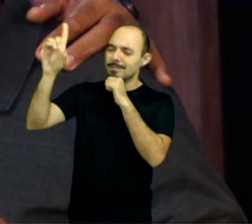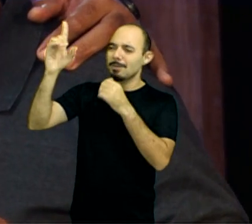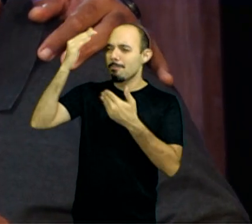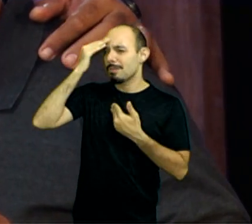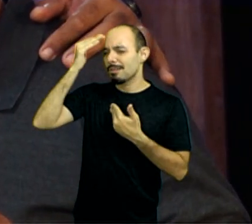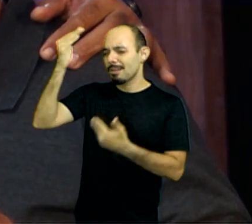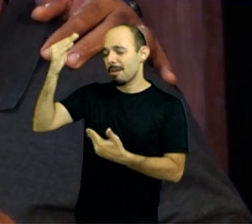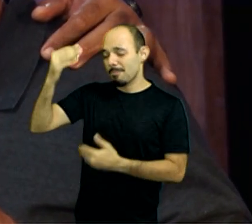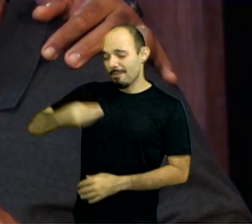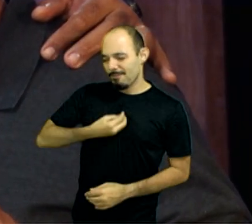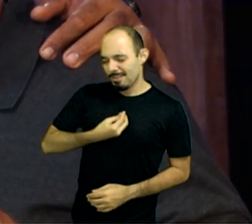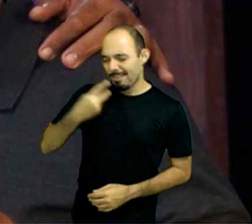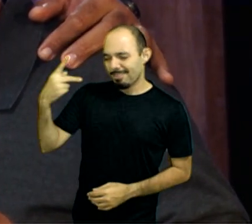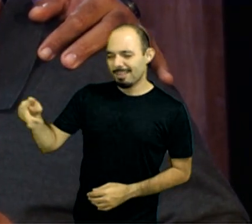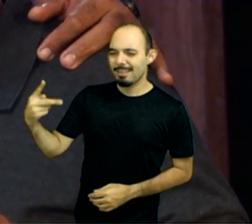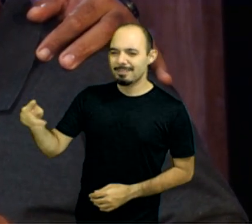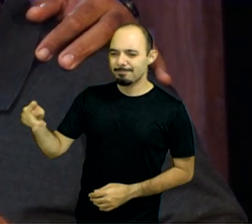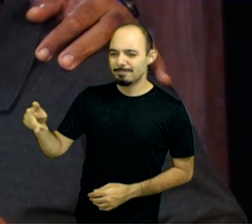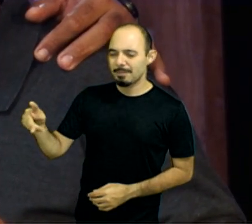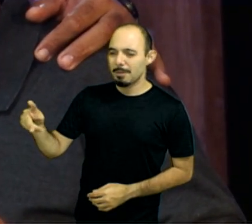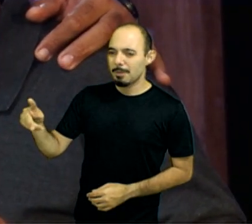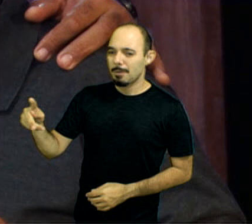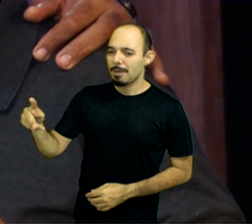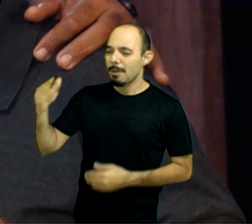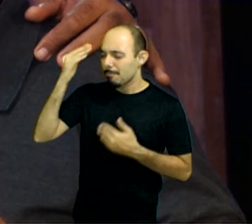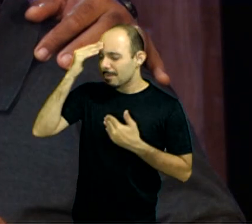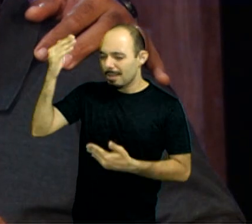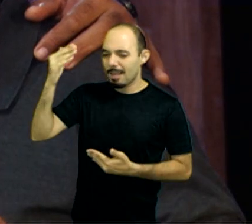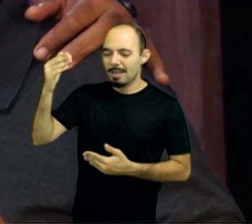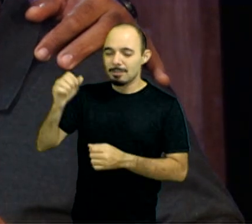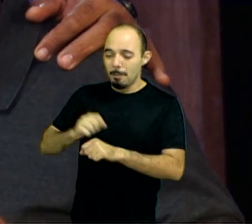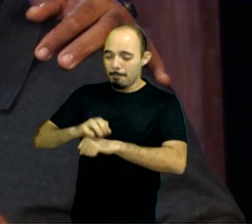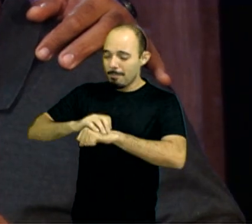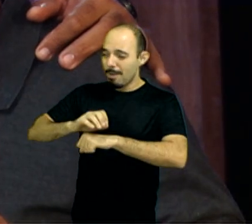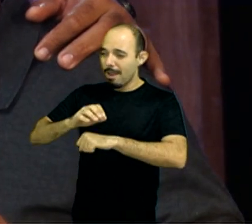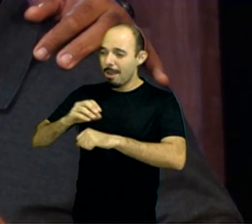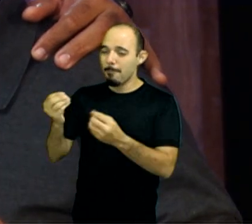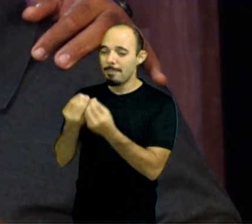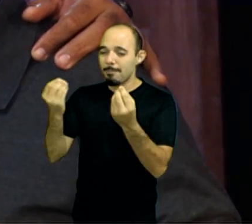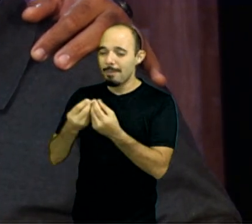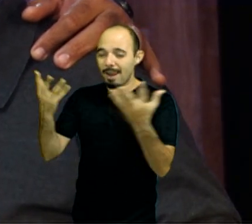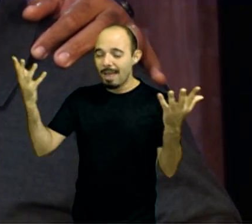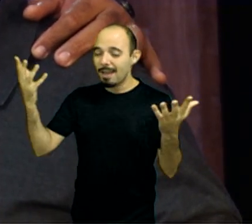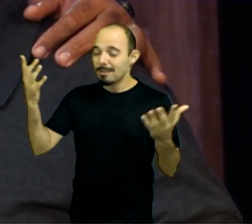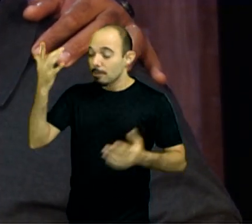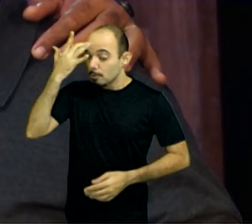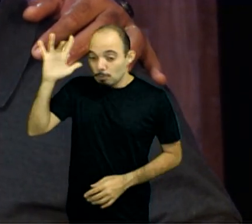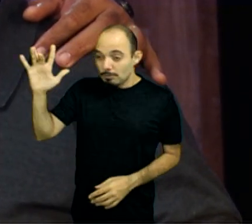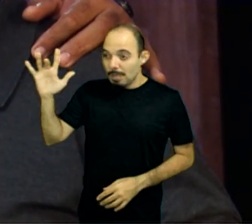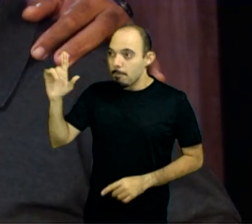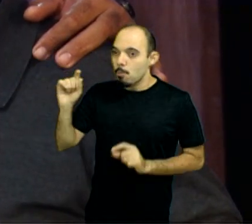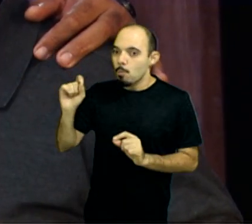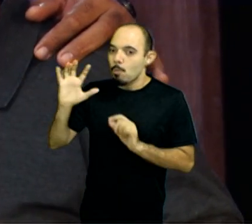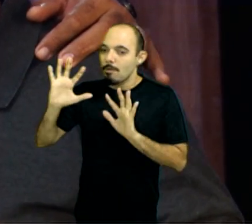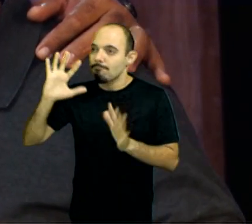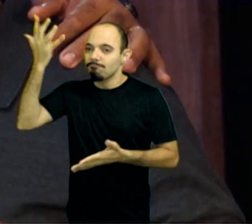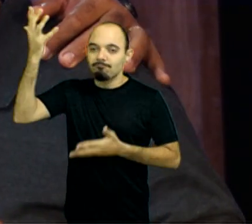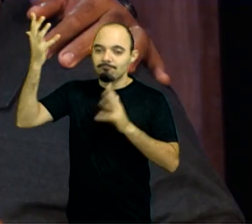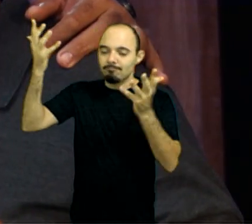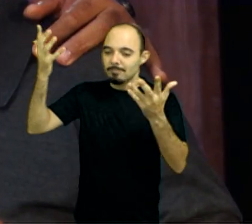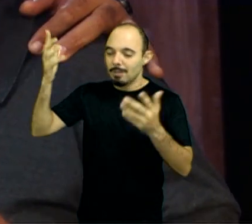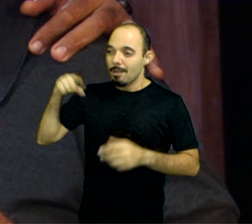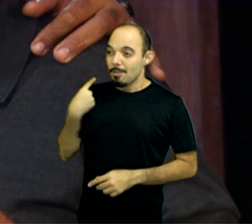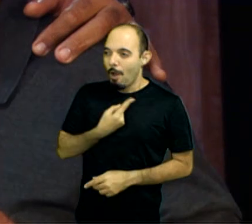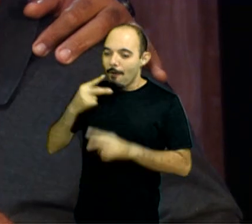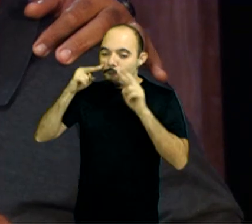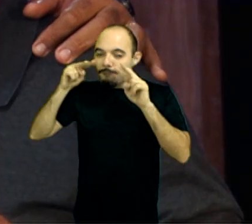Rubens. Muito obrigado por esses milagres. Nós nem temos a ideia, Senhor. A gente vê algo,